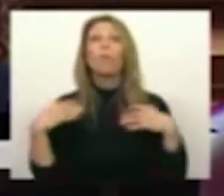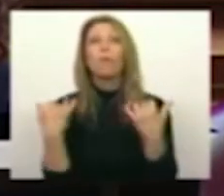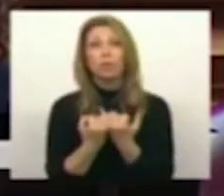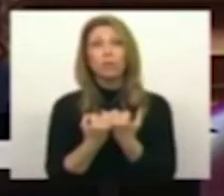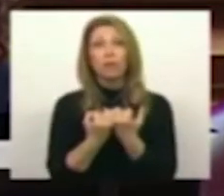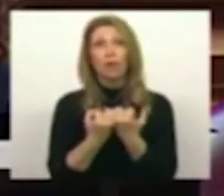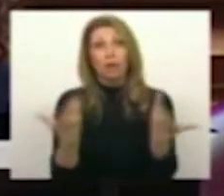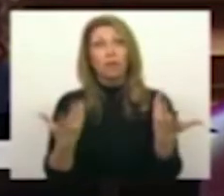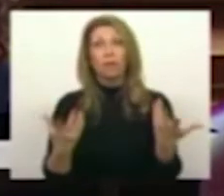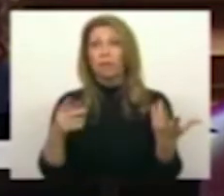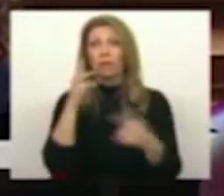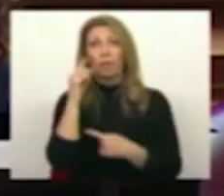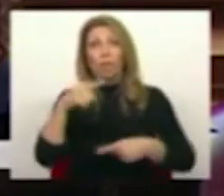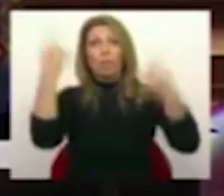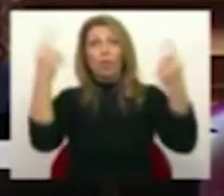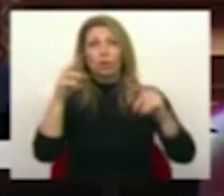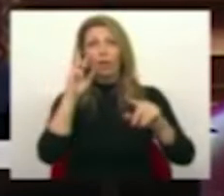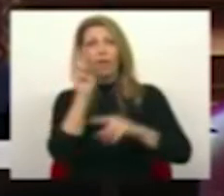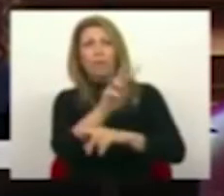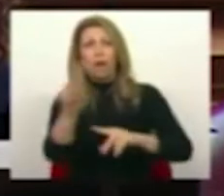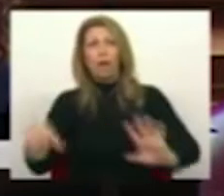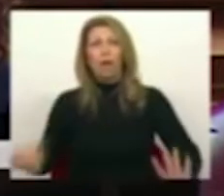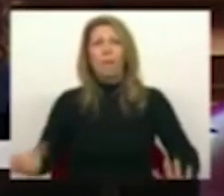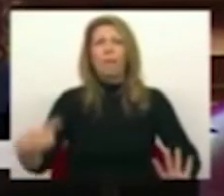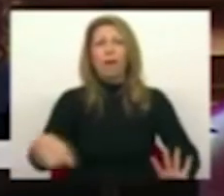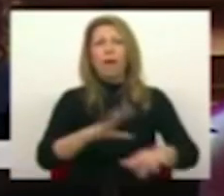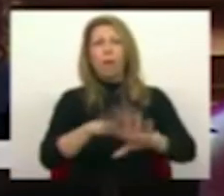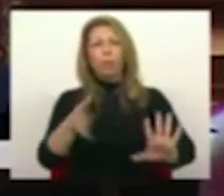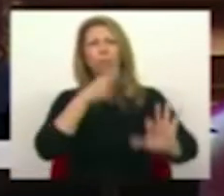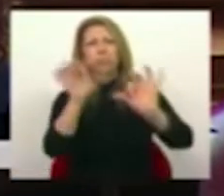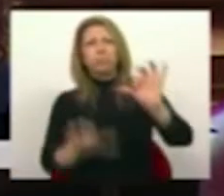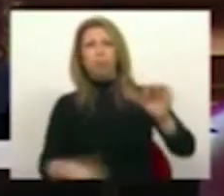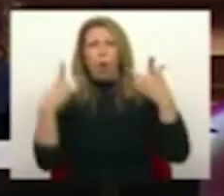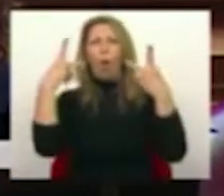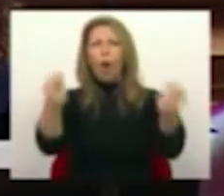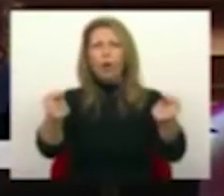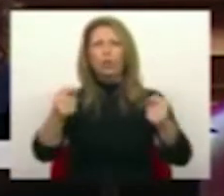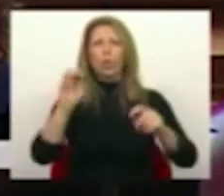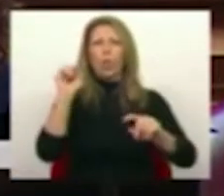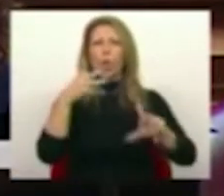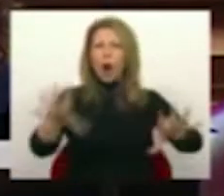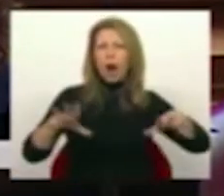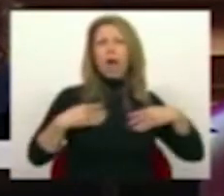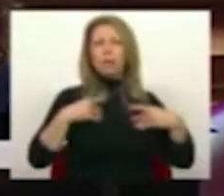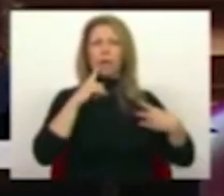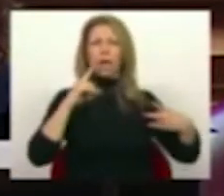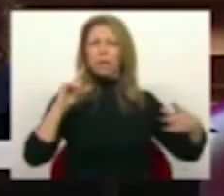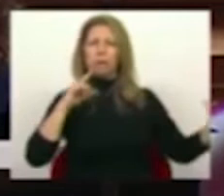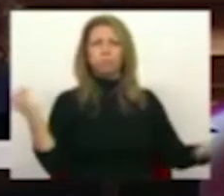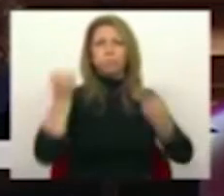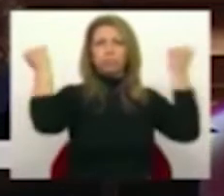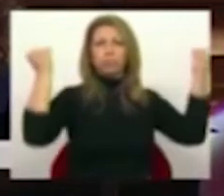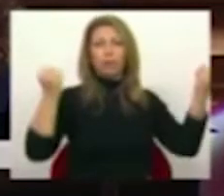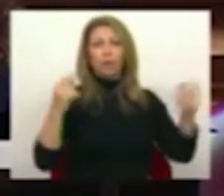estas matérias, seja nos discursos de ódio, nos comportamentos de pura intolerância, algo que nos tem levado até em situações a limite de